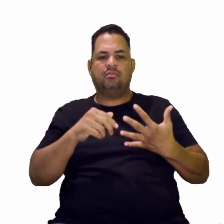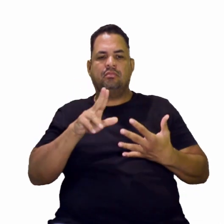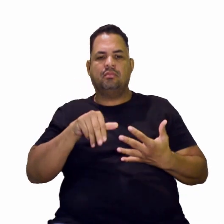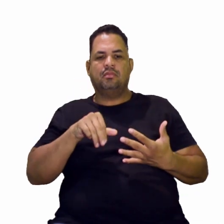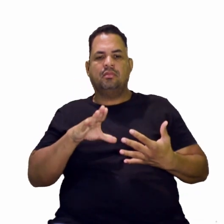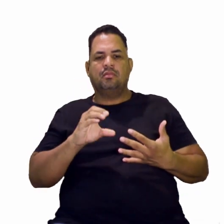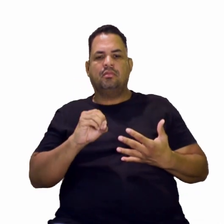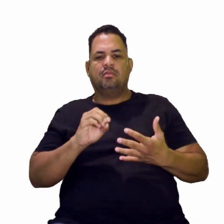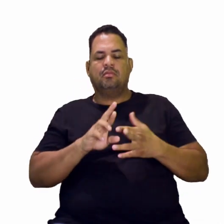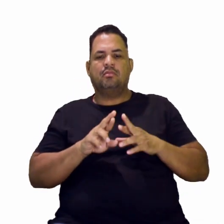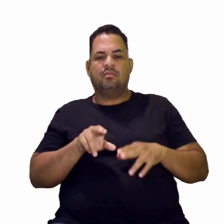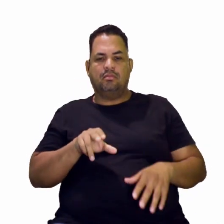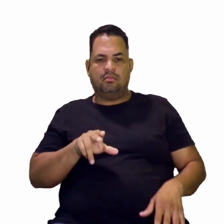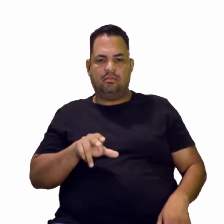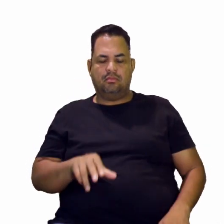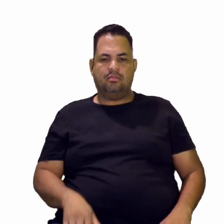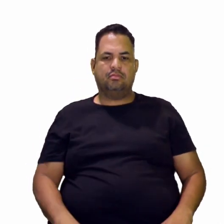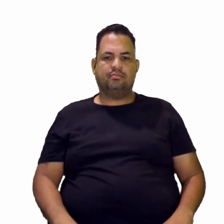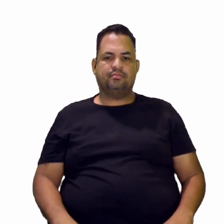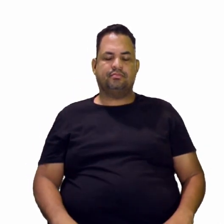com nichos ecológicos